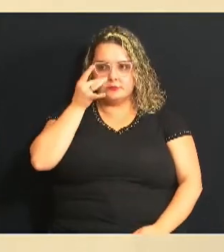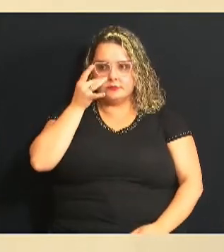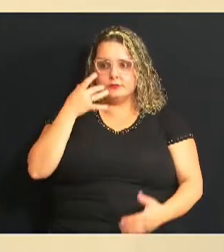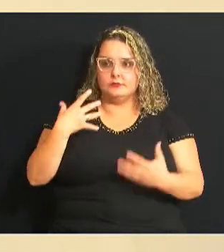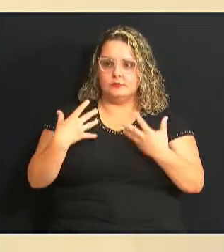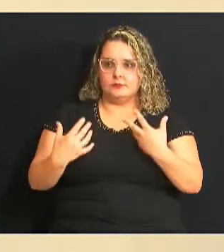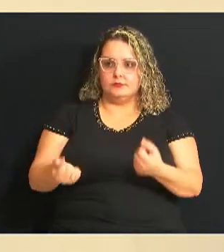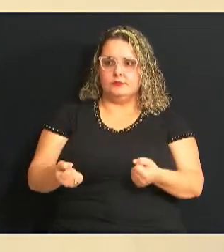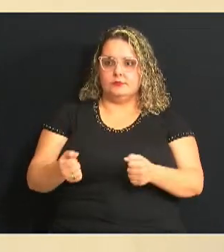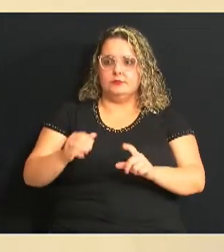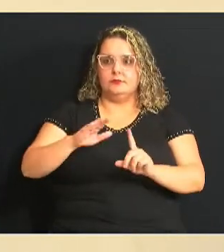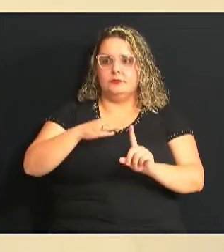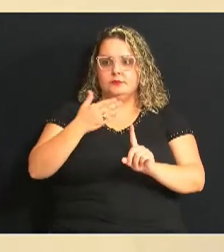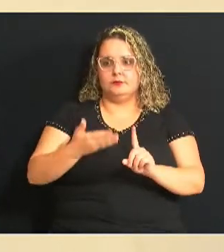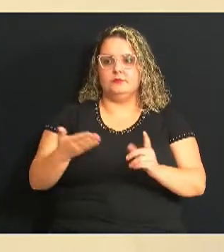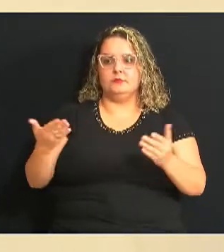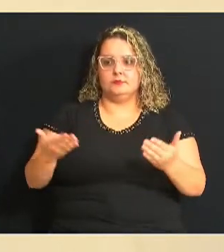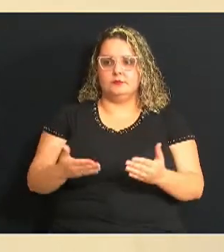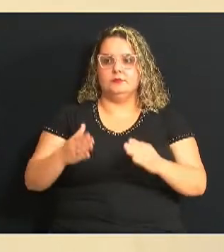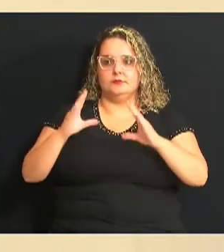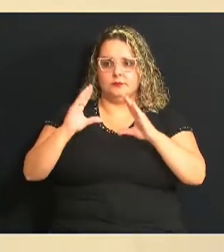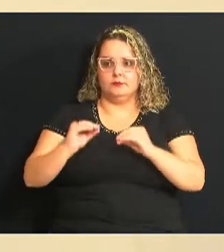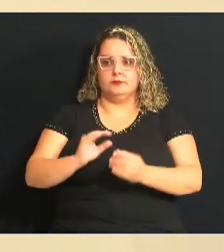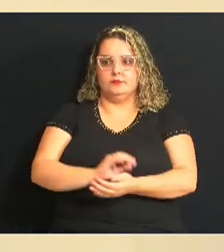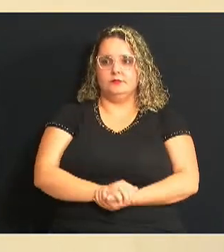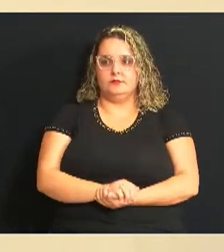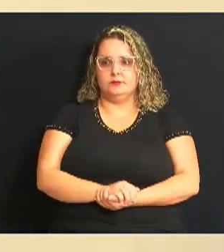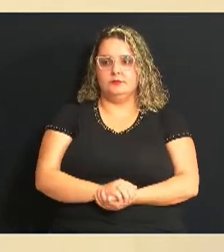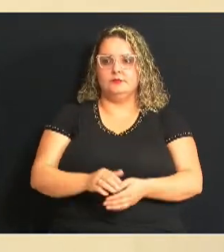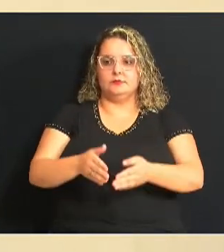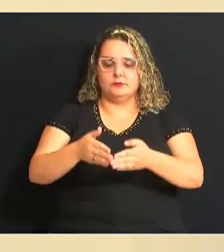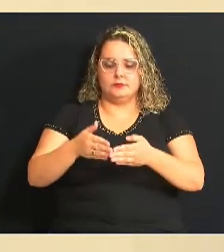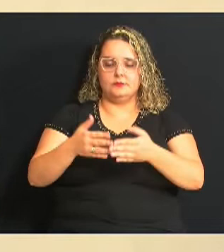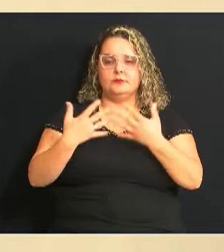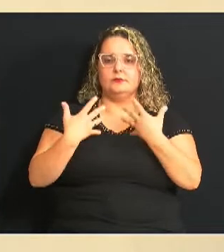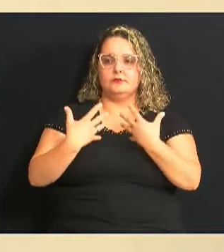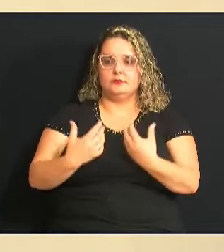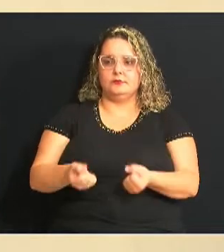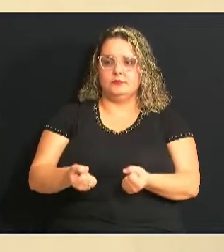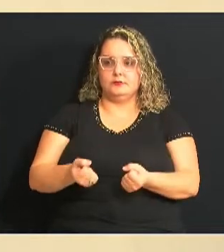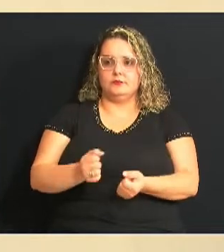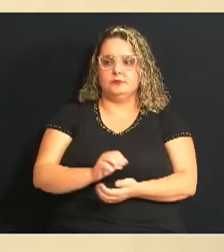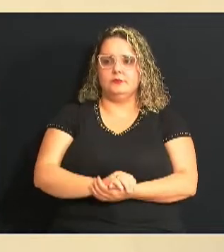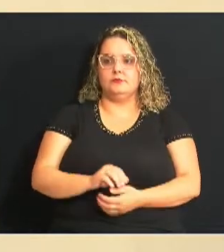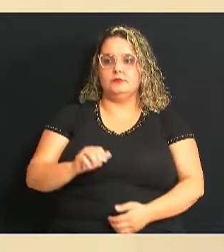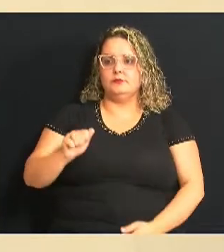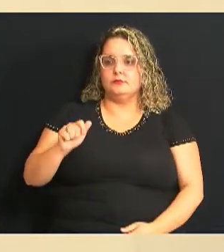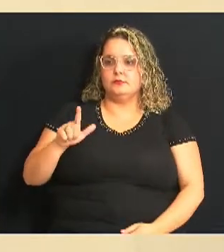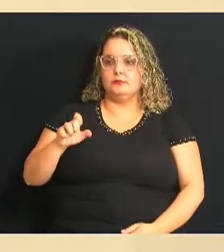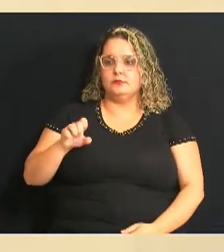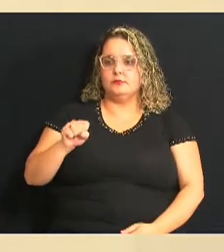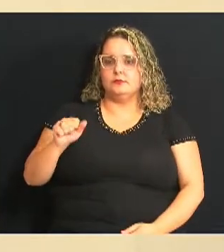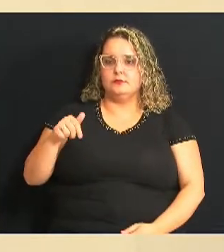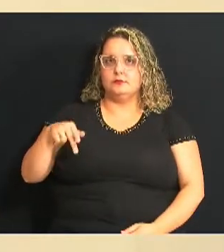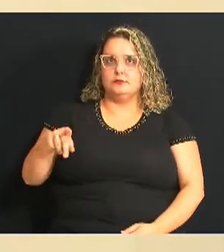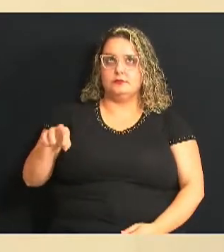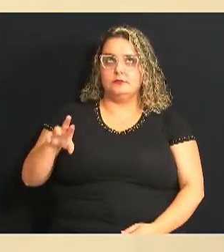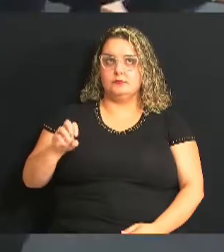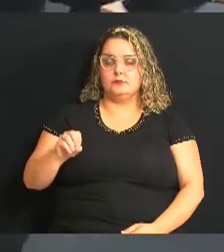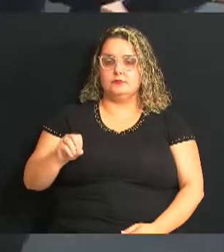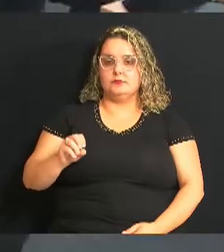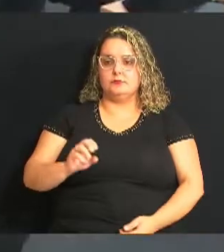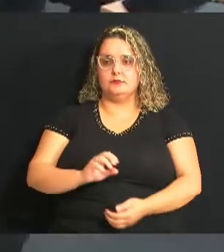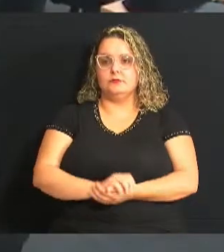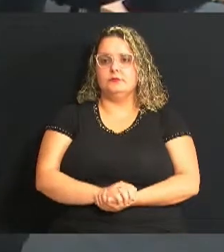nossos homenageados desta noite. Por favor, recebam Alessandro Barbieri